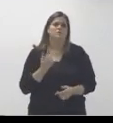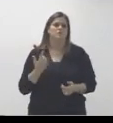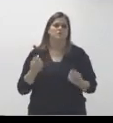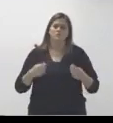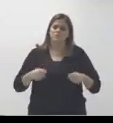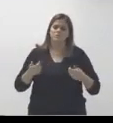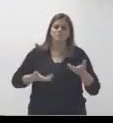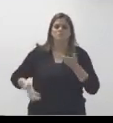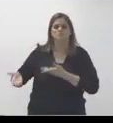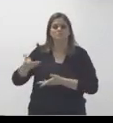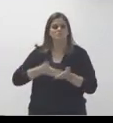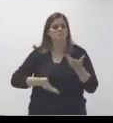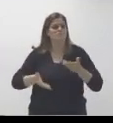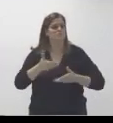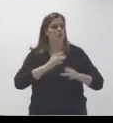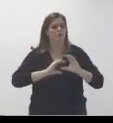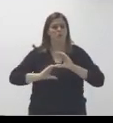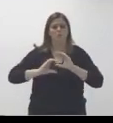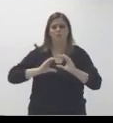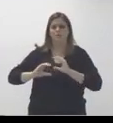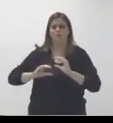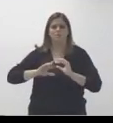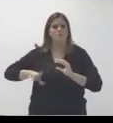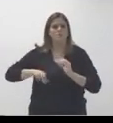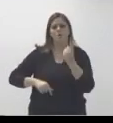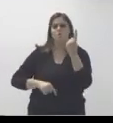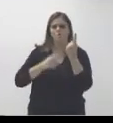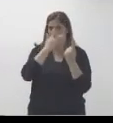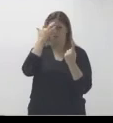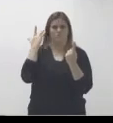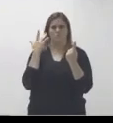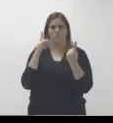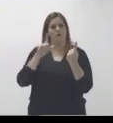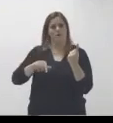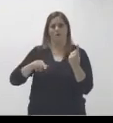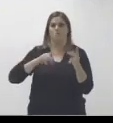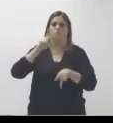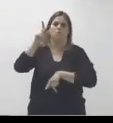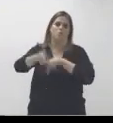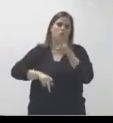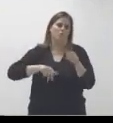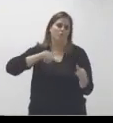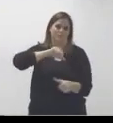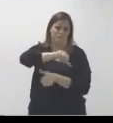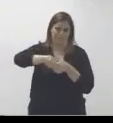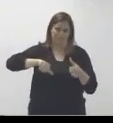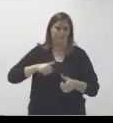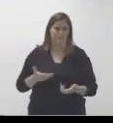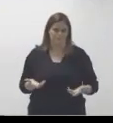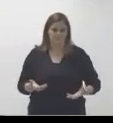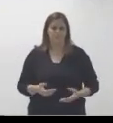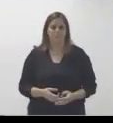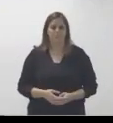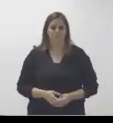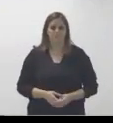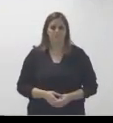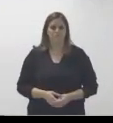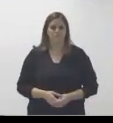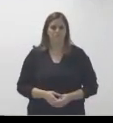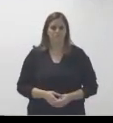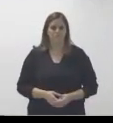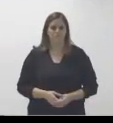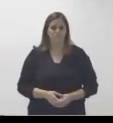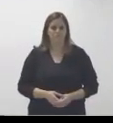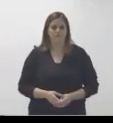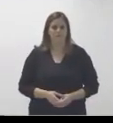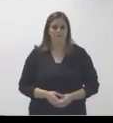não é de uma pessoa é uma transformação coletiva então é isso vai chegar certamente na